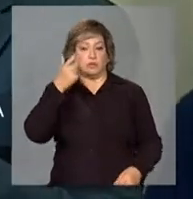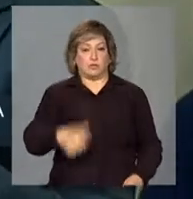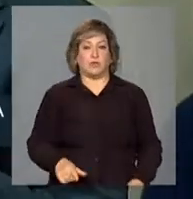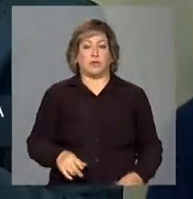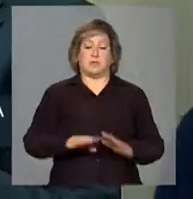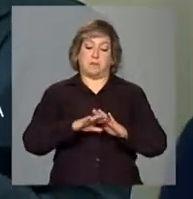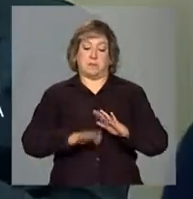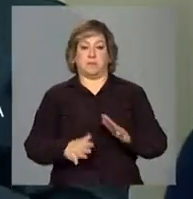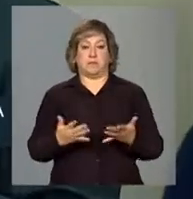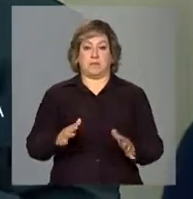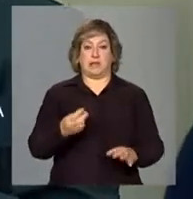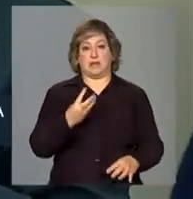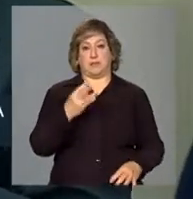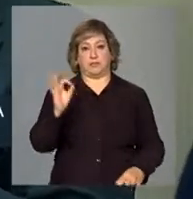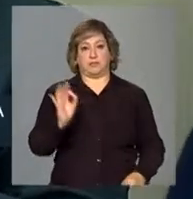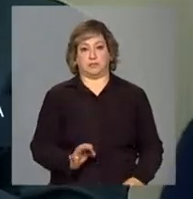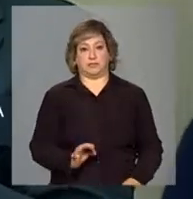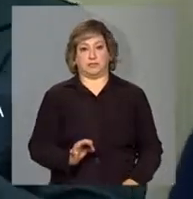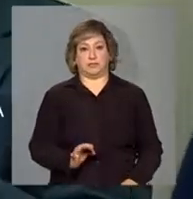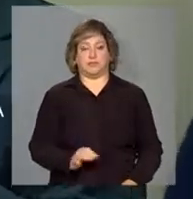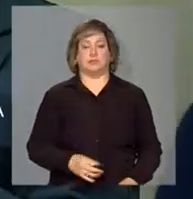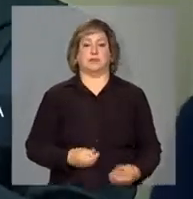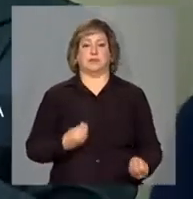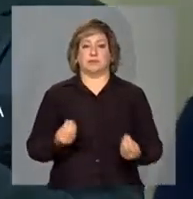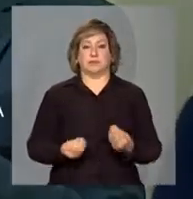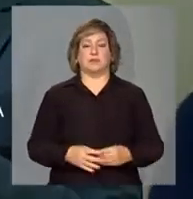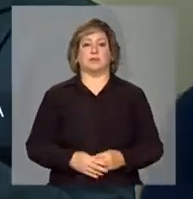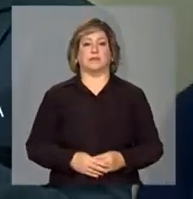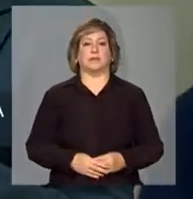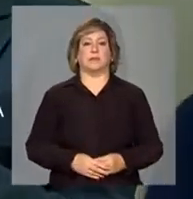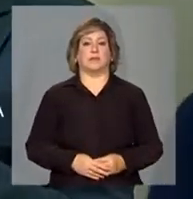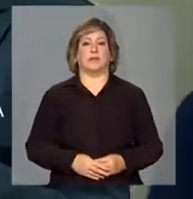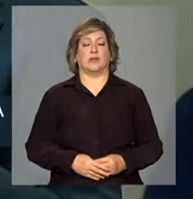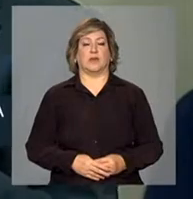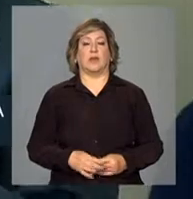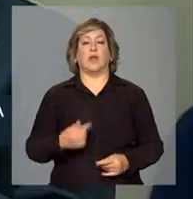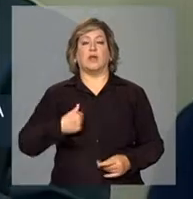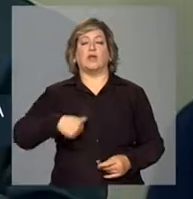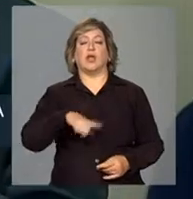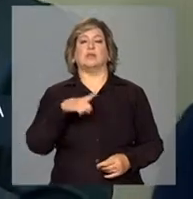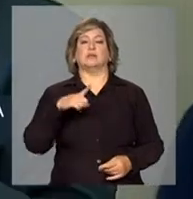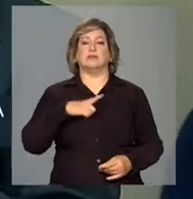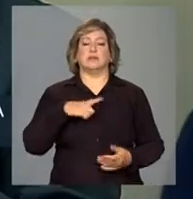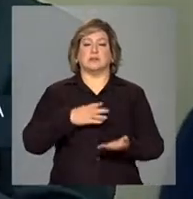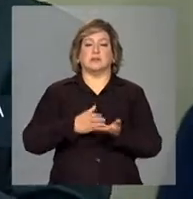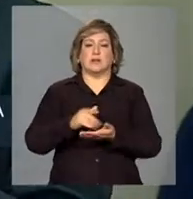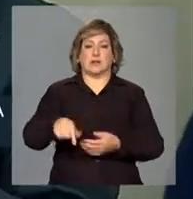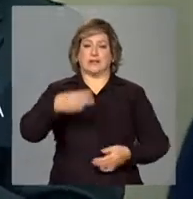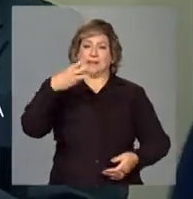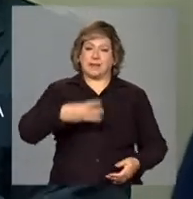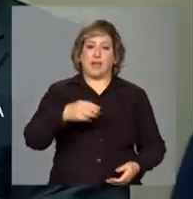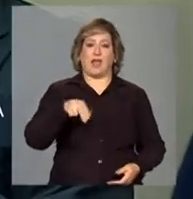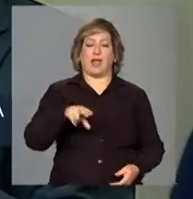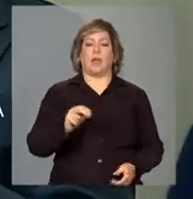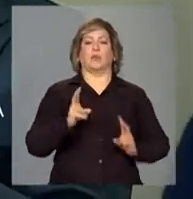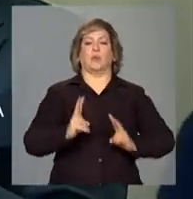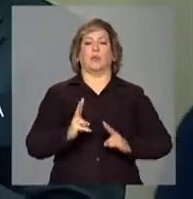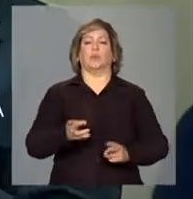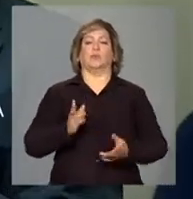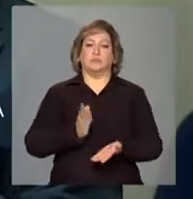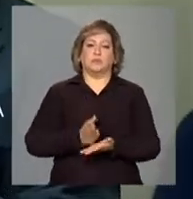provavelmente para baixo ligamos para três por cento apenas como figura de pergunta a gente está caminhando como pelo terceiro ano consecutivo